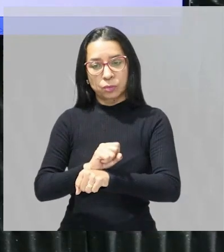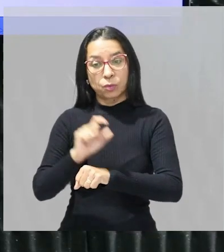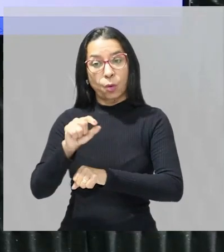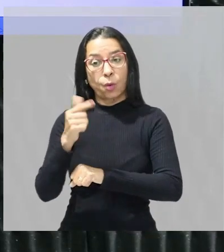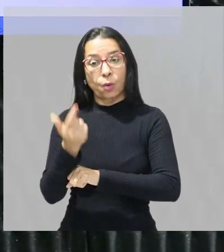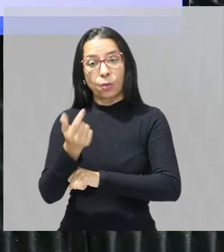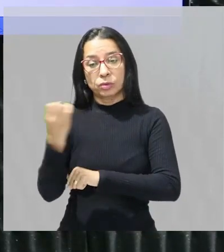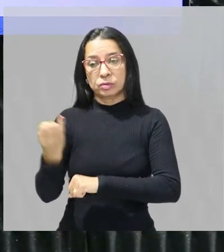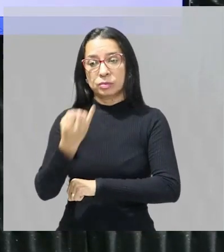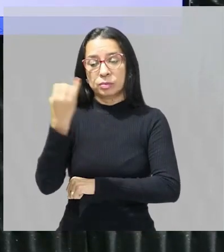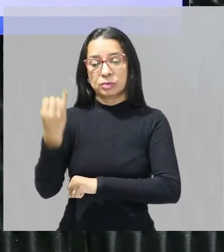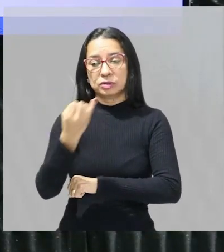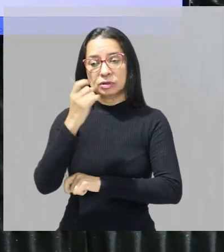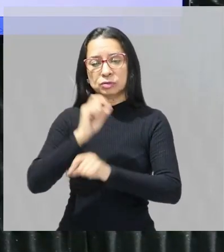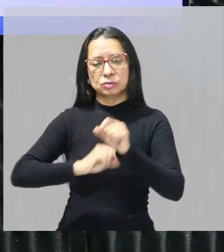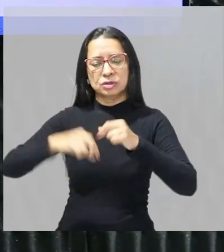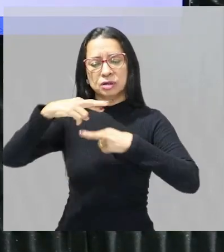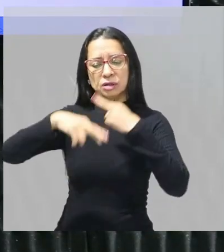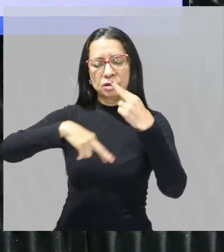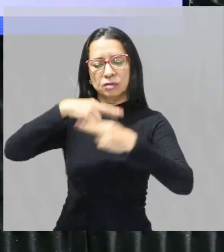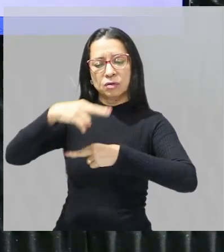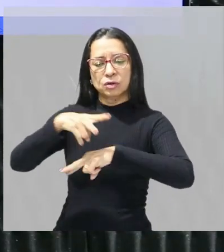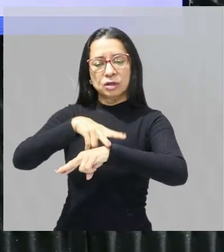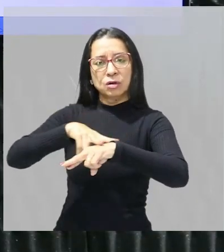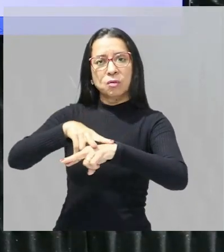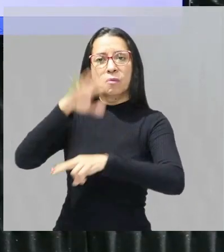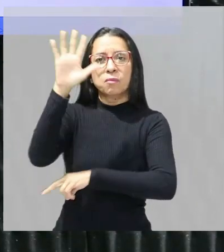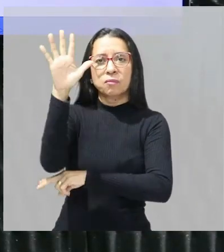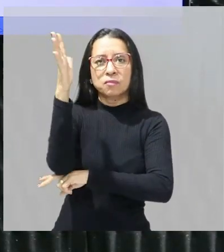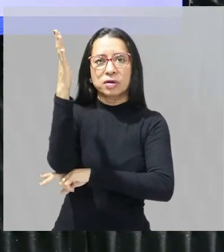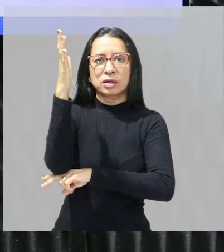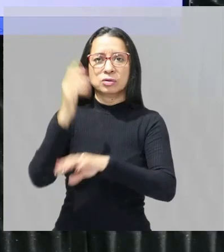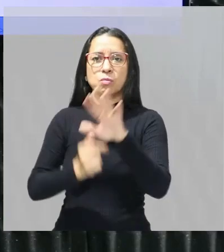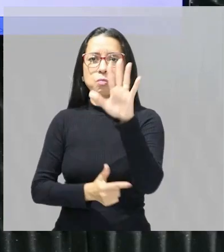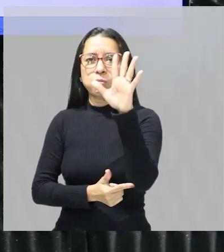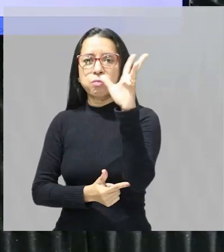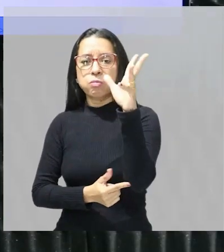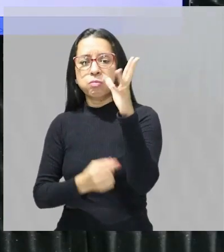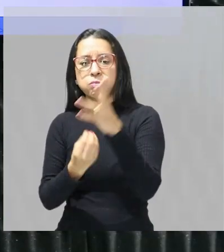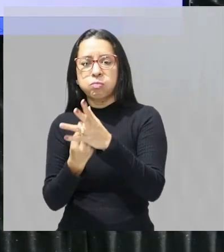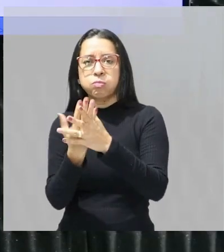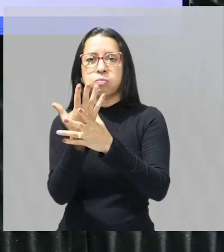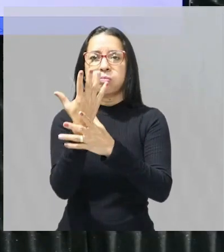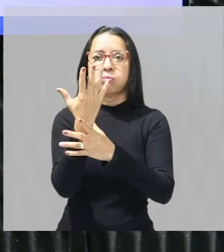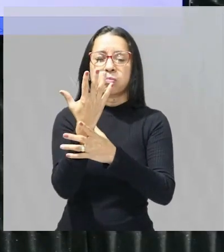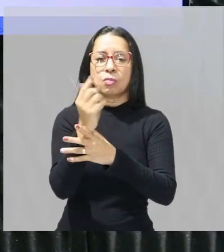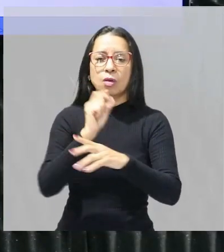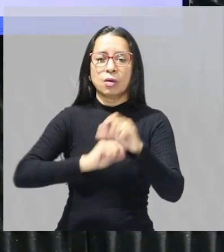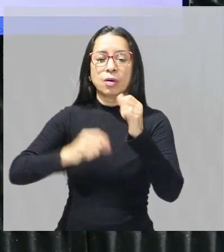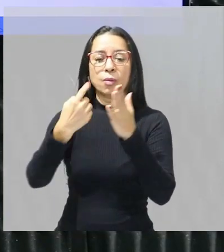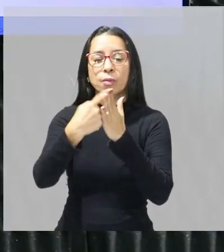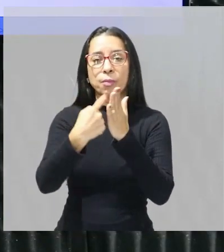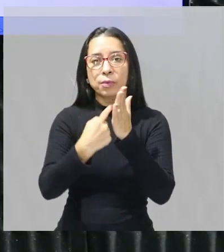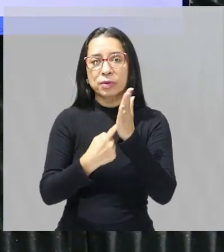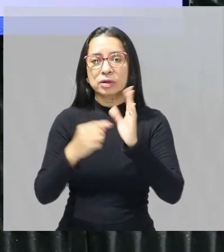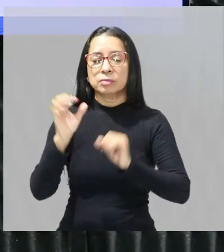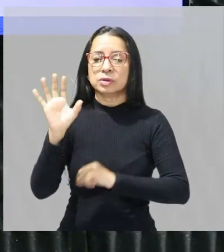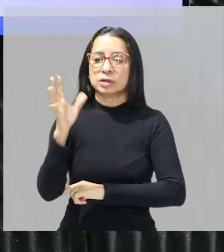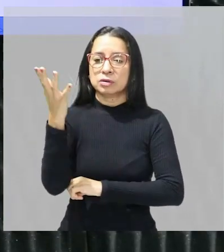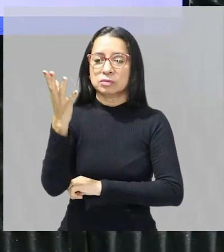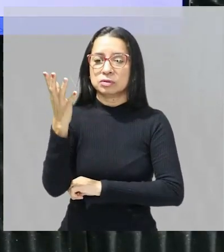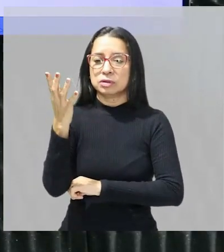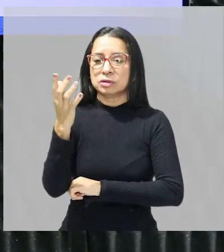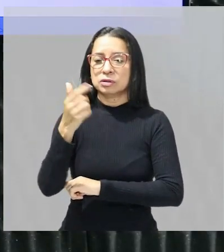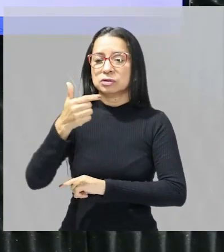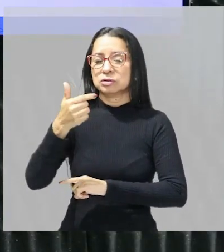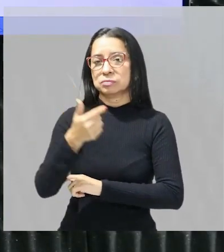adendo importante, Marcos, o que é essa Revolução Verde? Galera, rapidamente te falando, tá? A Revolução Verde foi um programa que acontece justamente na segunda